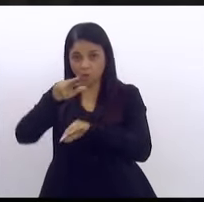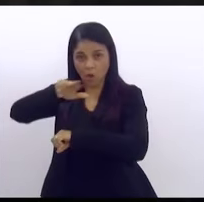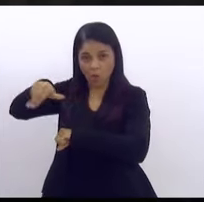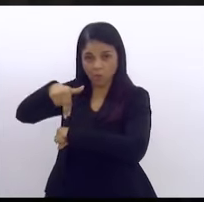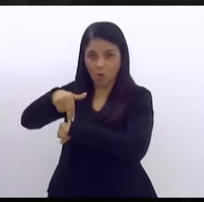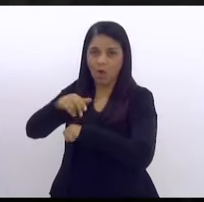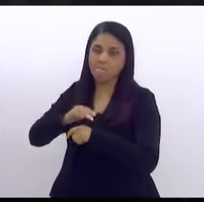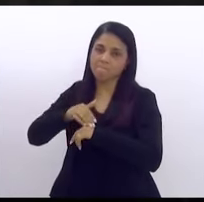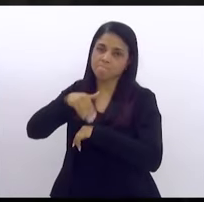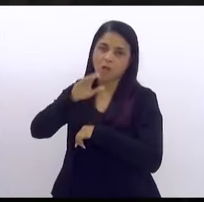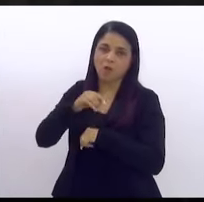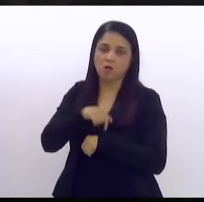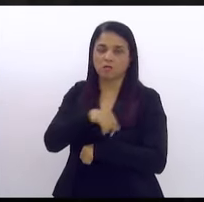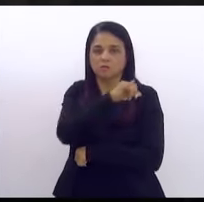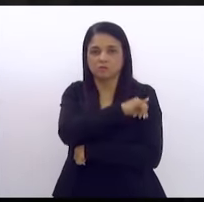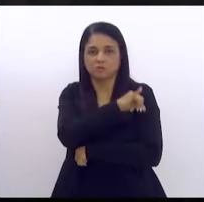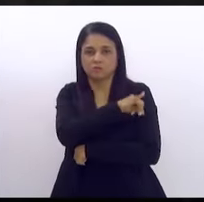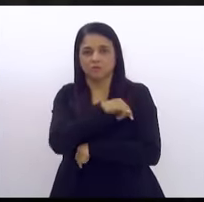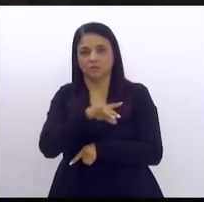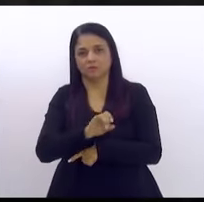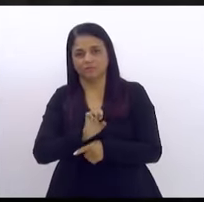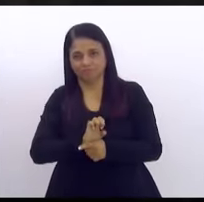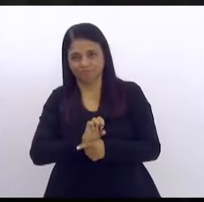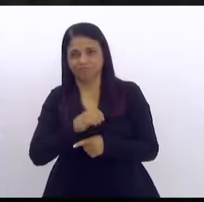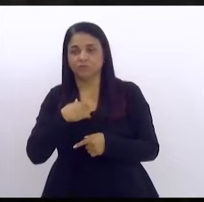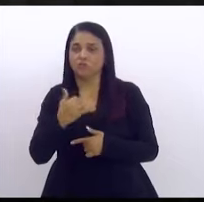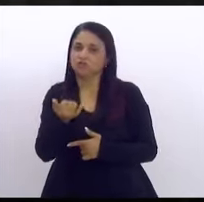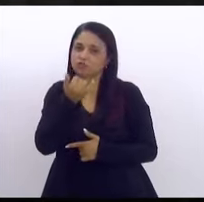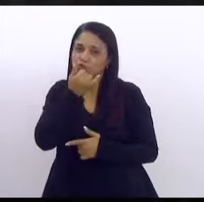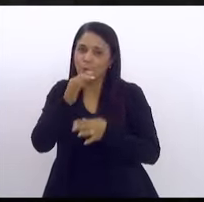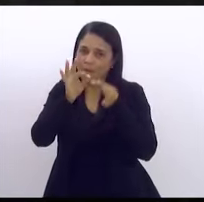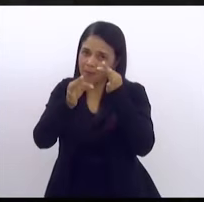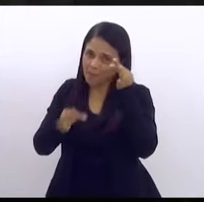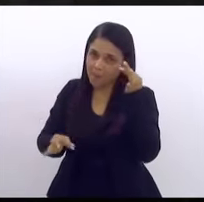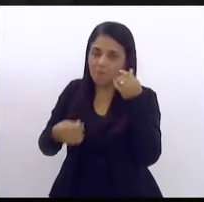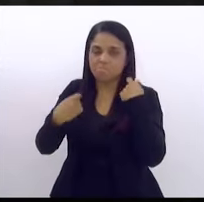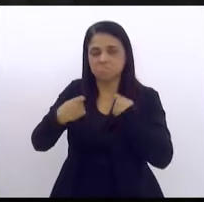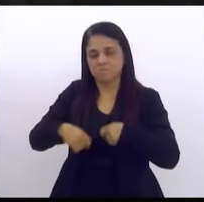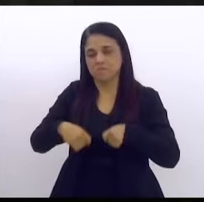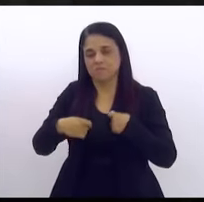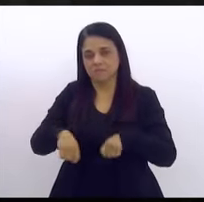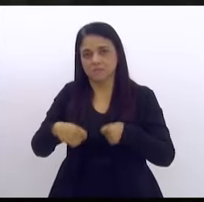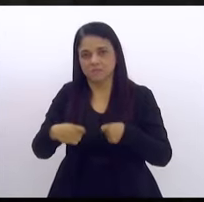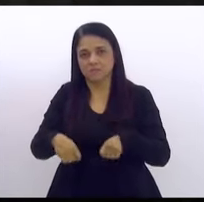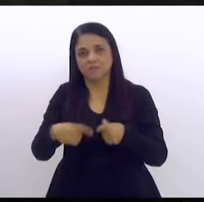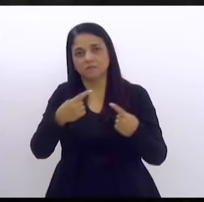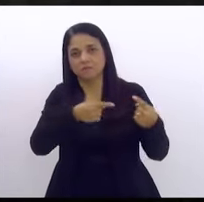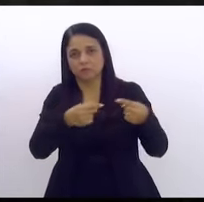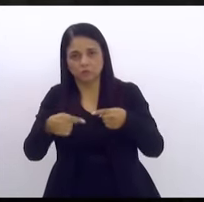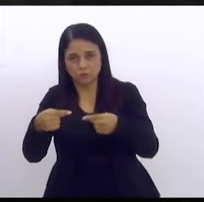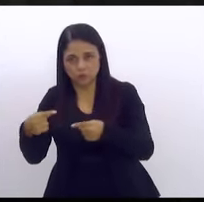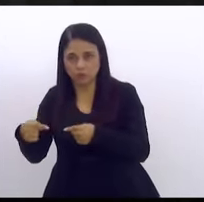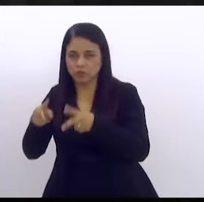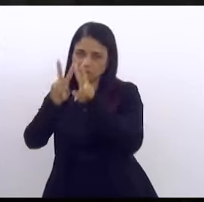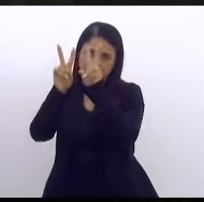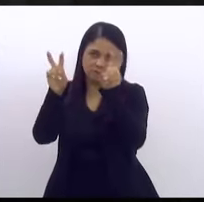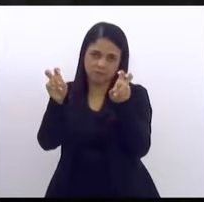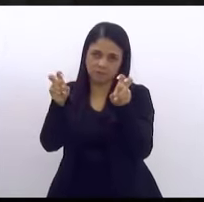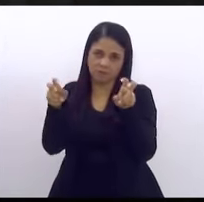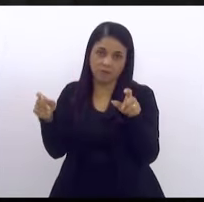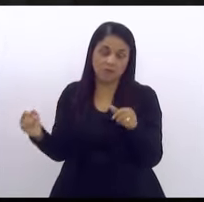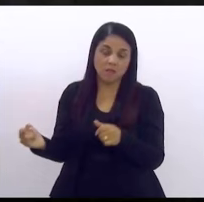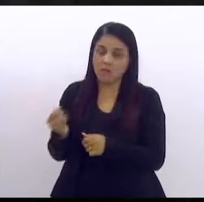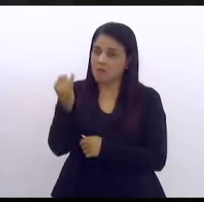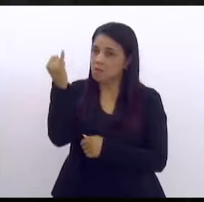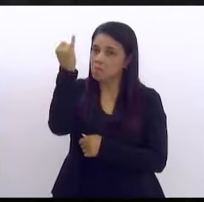de Janeiro. Eu me alonguei muito, presidente, peço desculpas, mas eu acho que era necessário discutir essa matéria, porque não tem peça